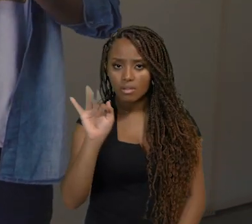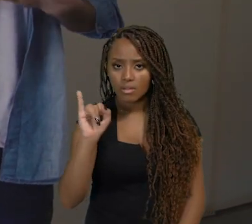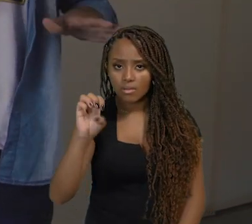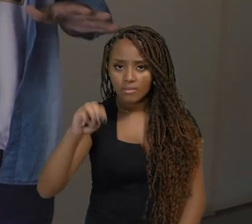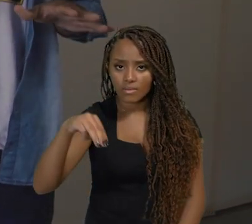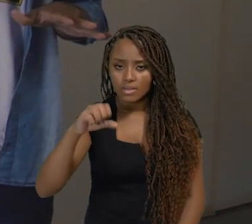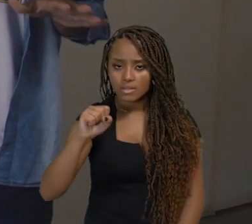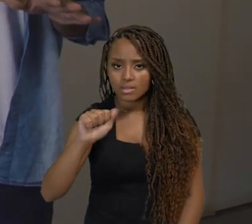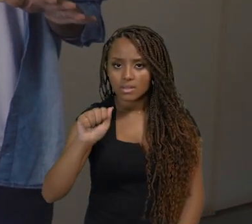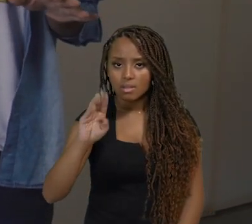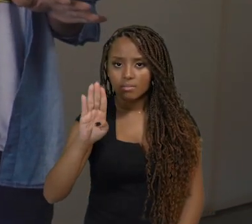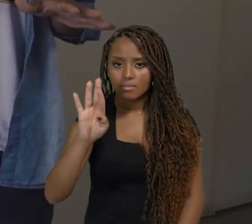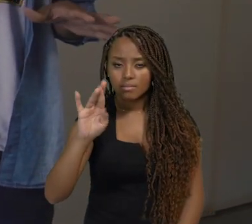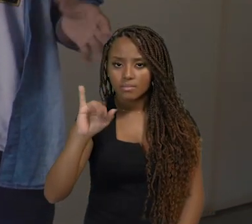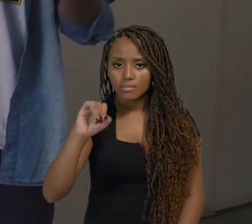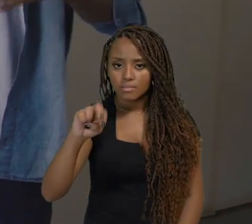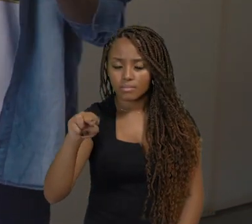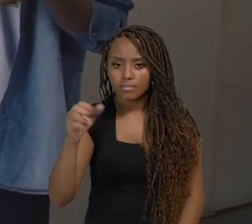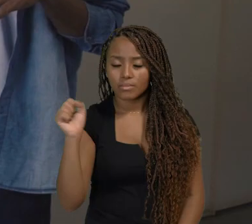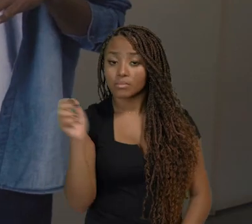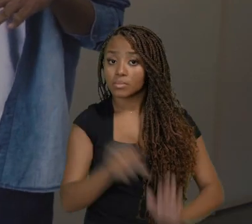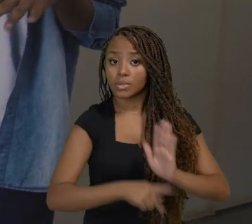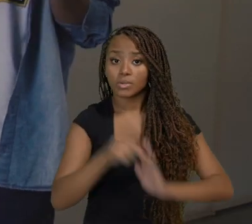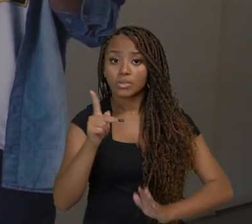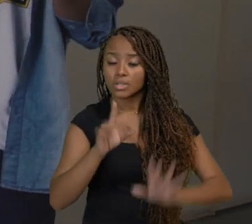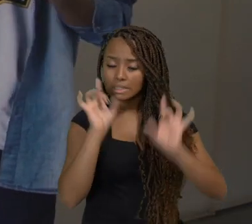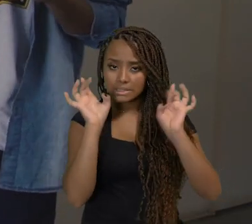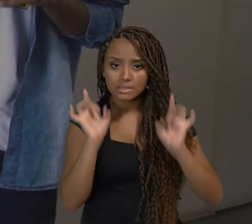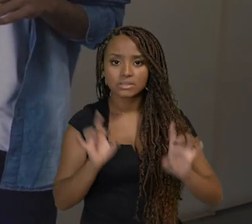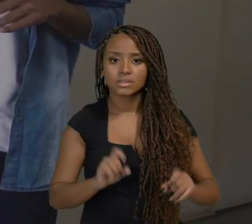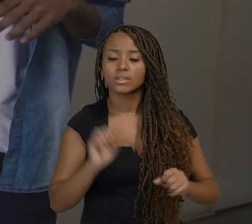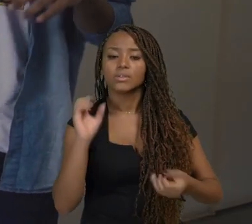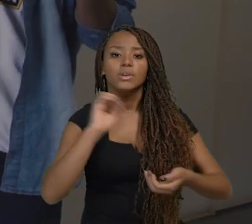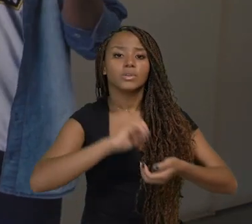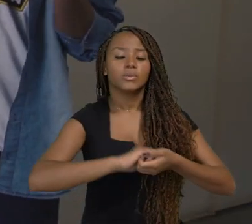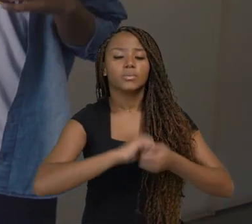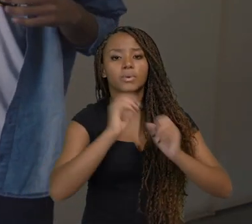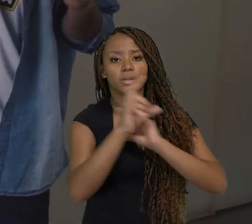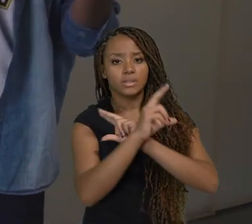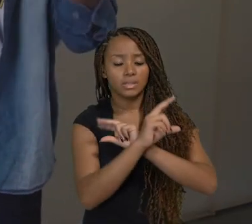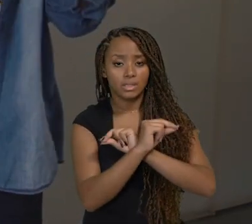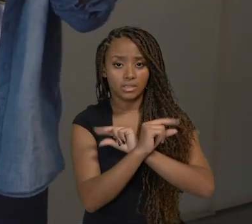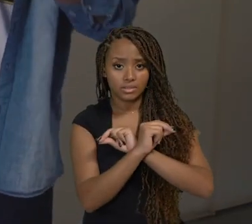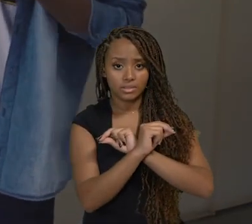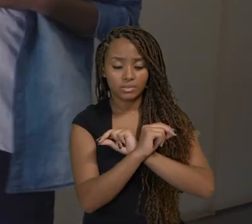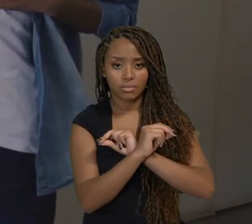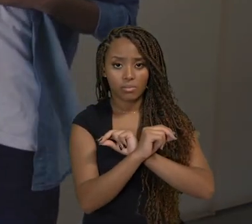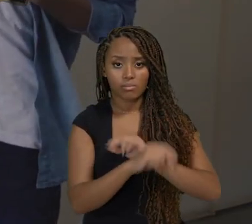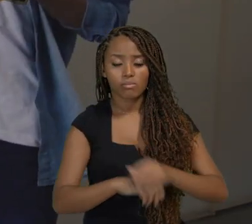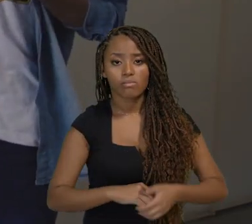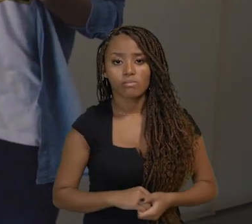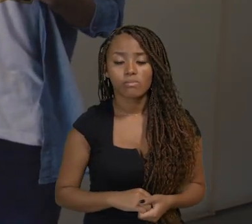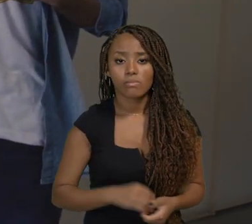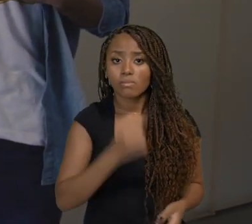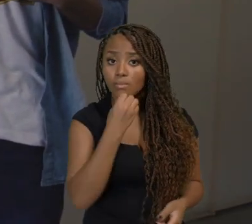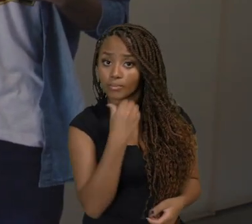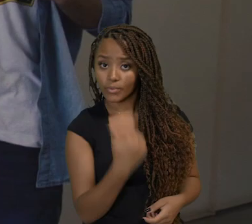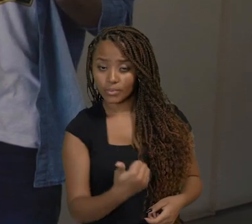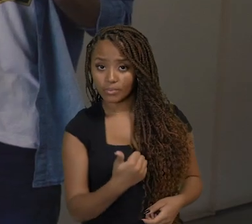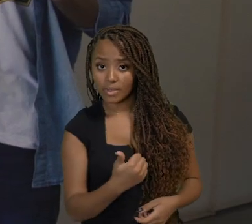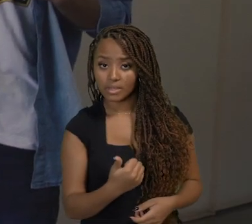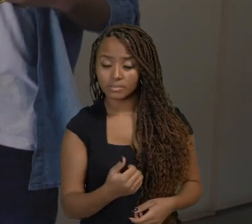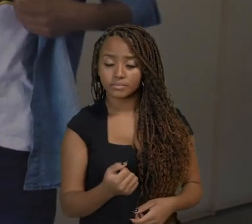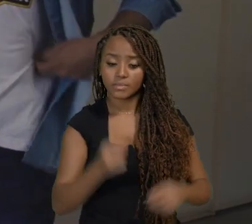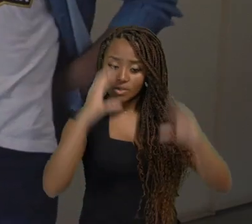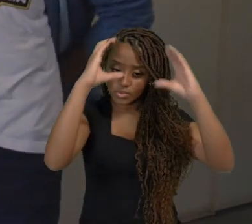desse projeto incrível aqui no Campus Patos de Minas e vai passar para a gente alguns detalhezinhos. E aí, professora? Tudo bem, pessoal?